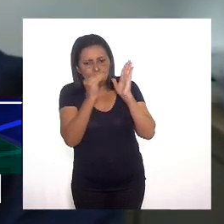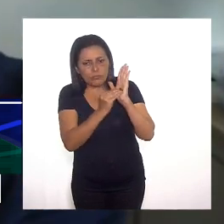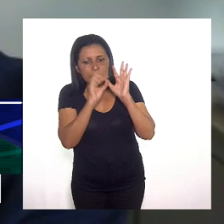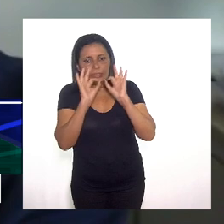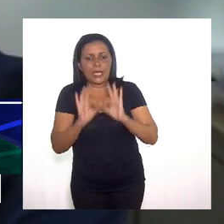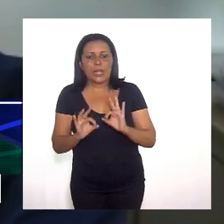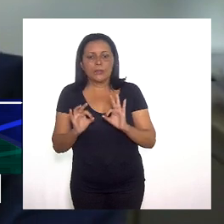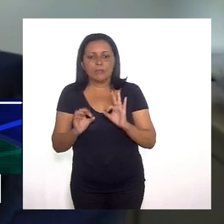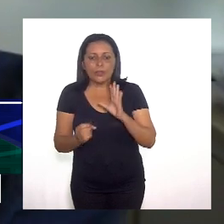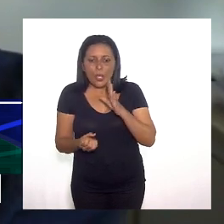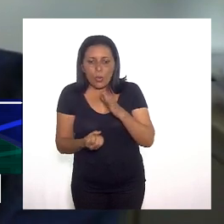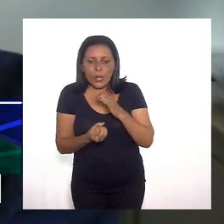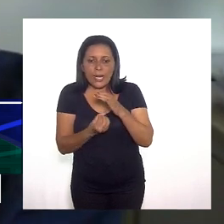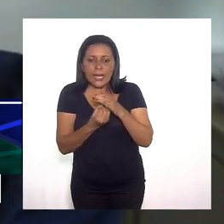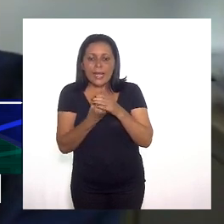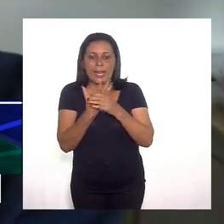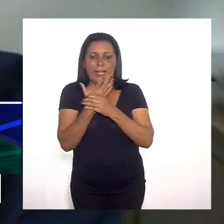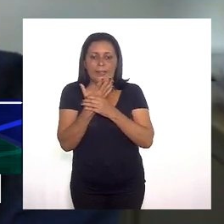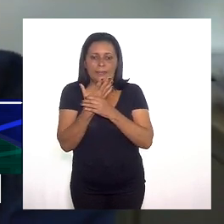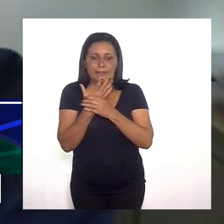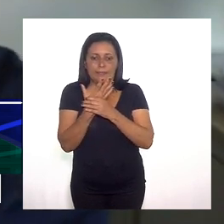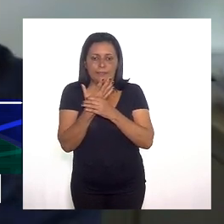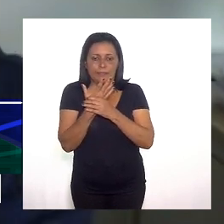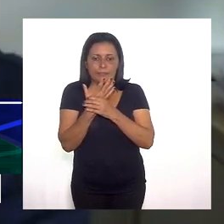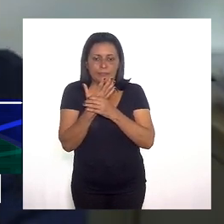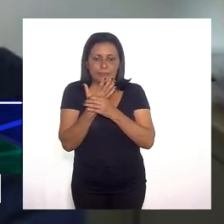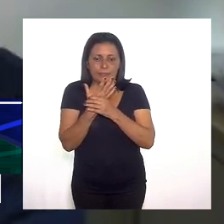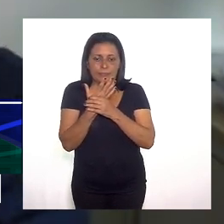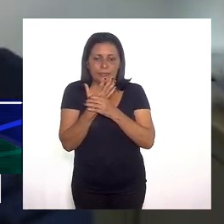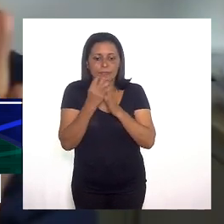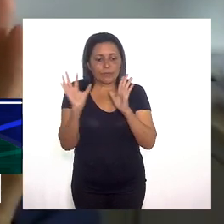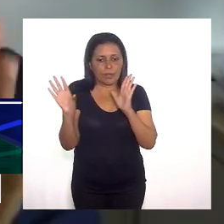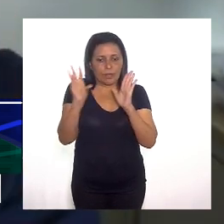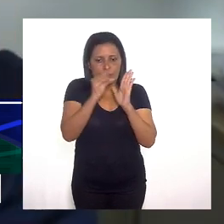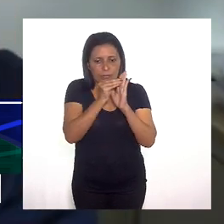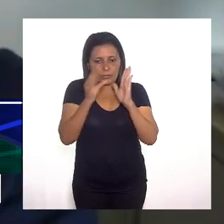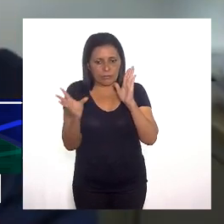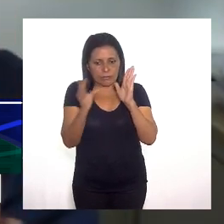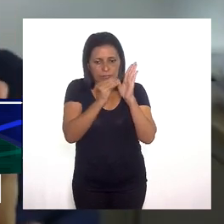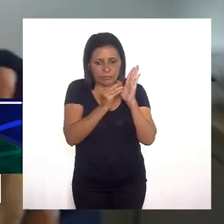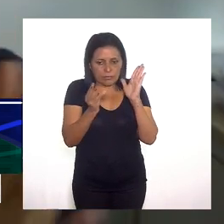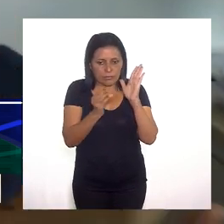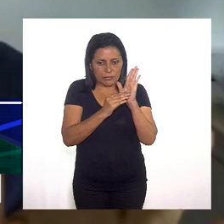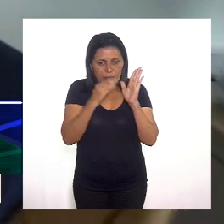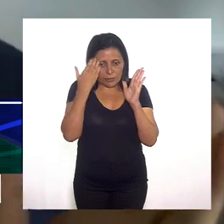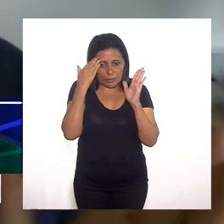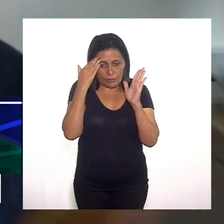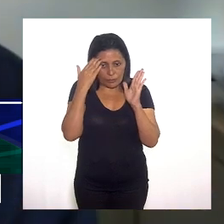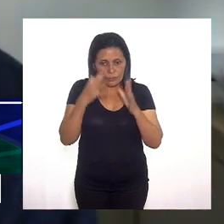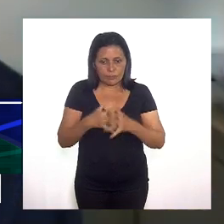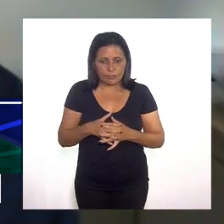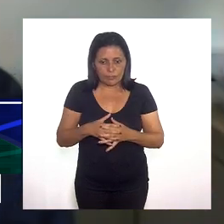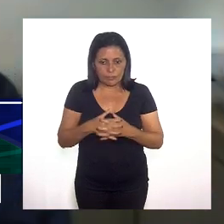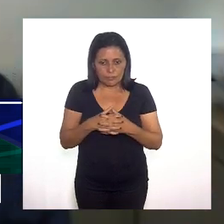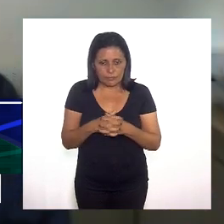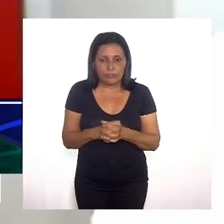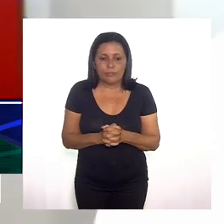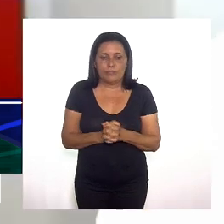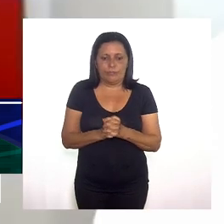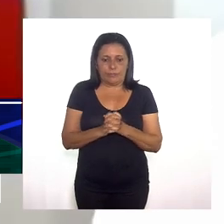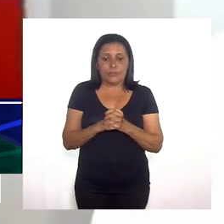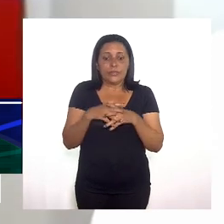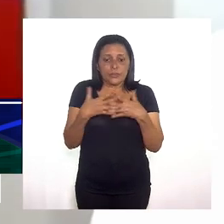criei... E destaque aditivo. Entendeu, senhor presidente? Então,